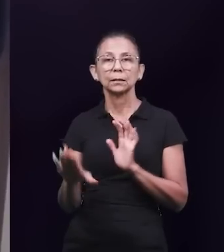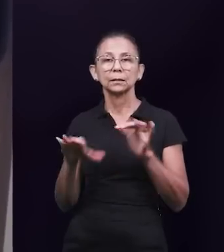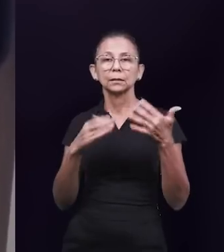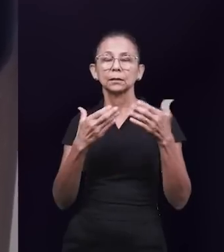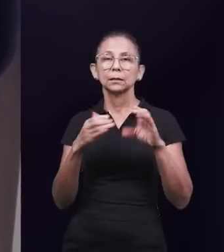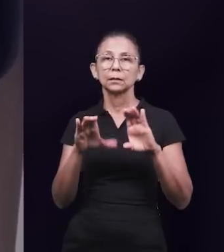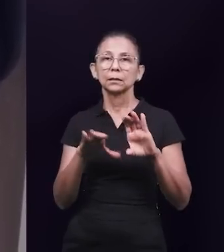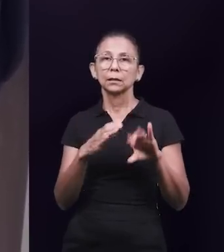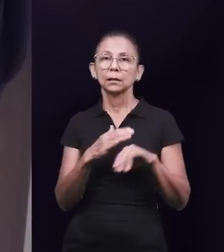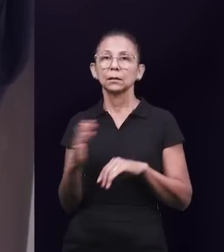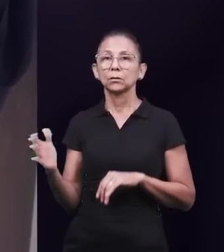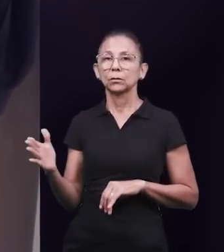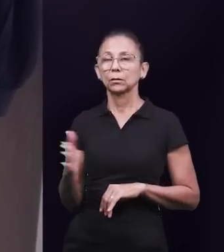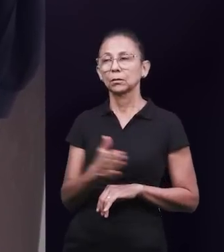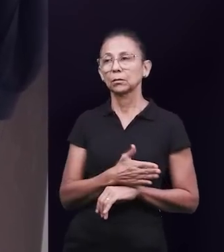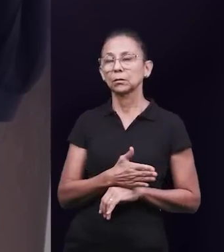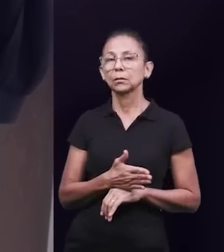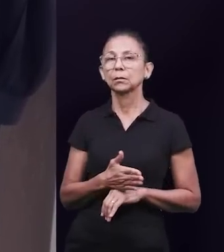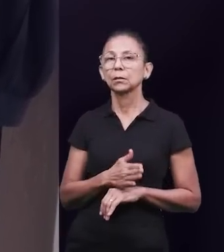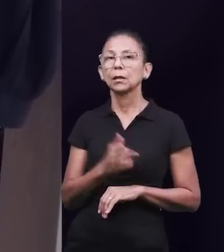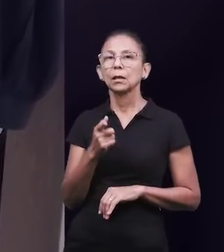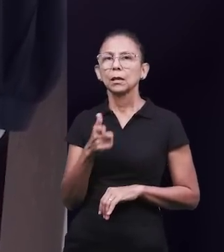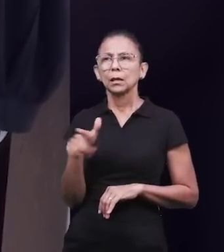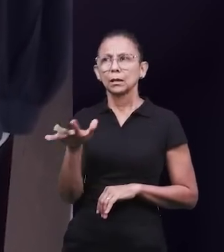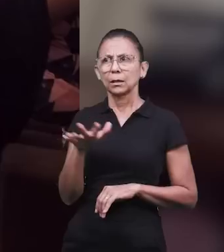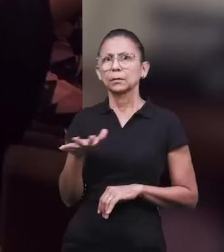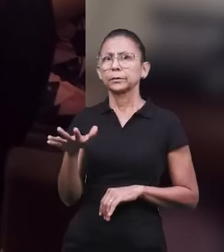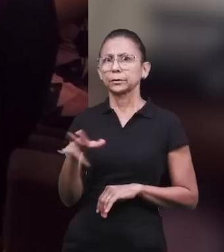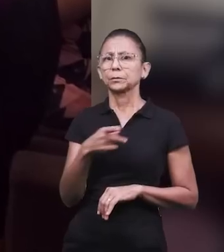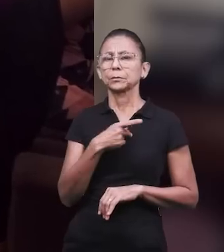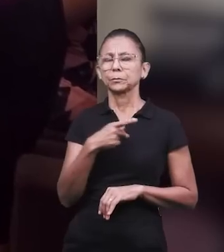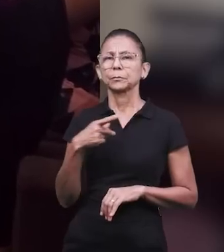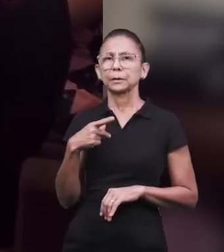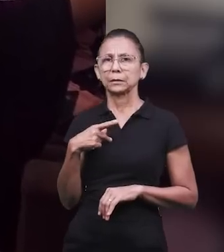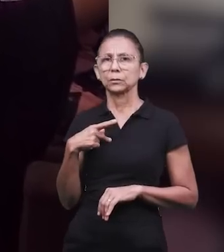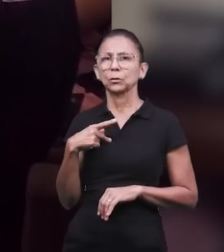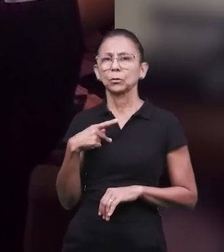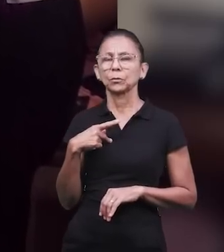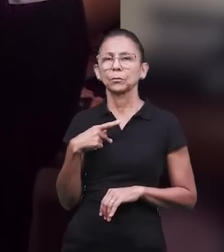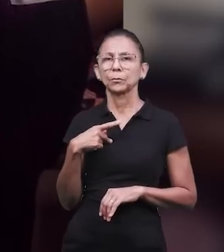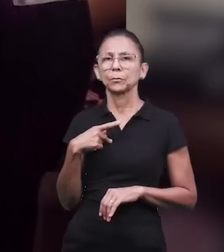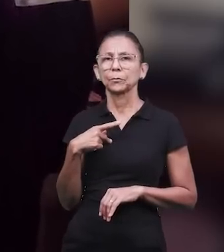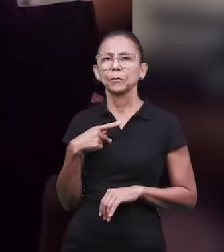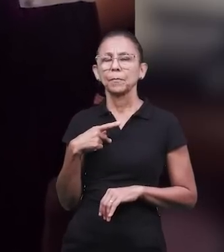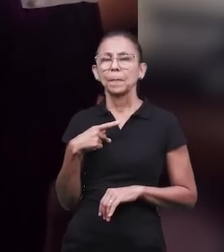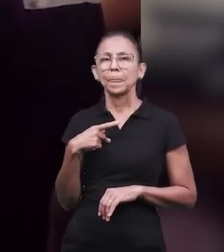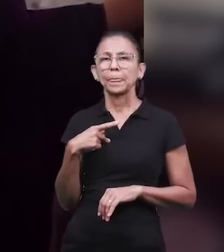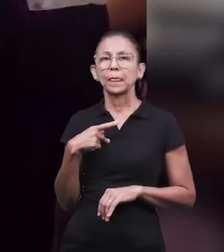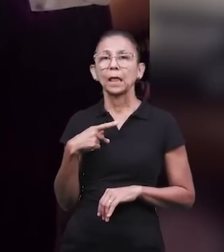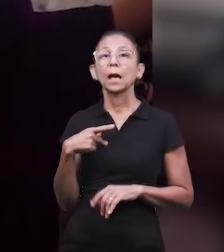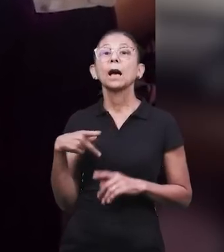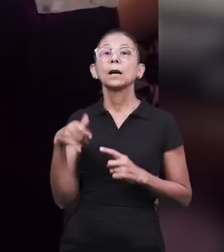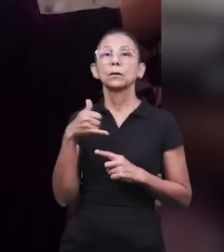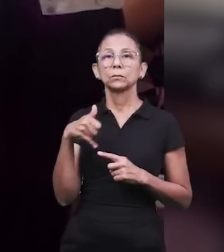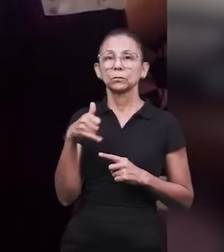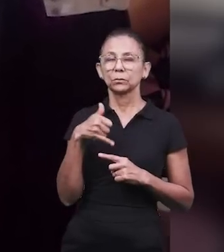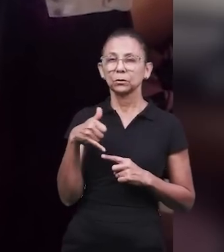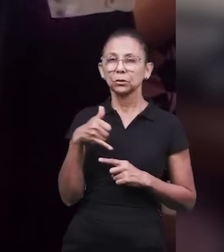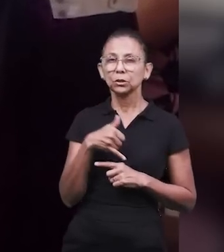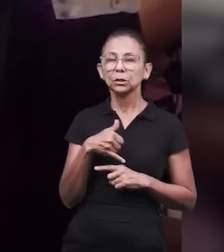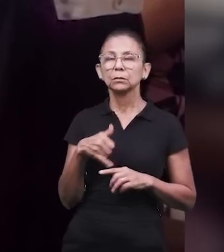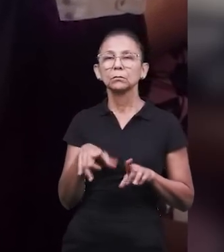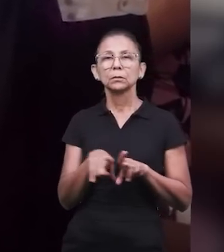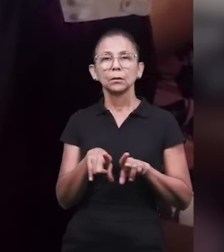Xaxim, a igreja de Vila Auer, então o pastor Roberto, ungido Roberto, estava ali e levaram os jovens a fazer